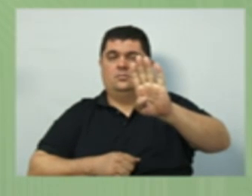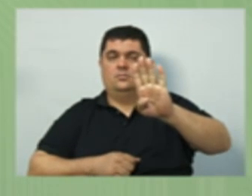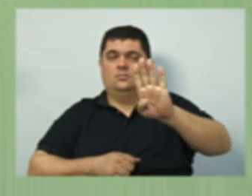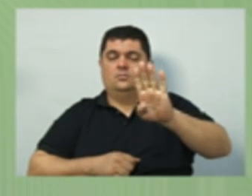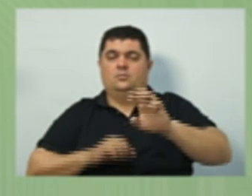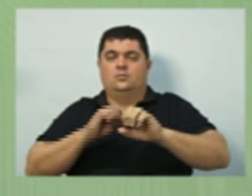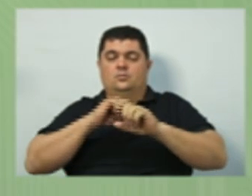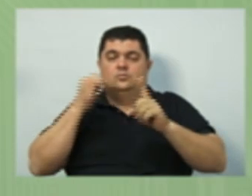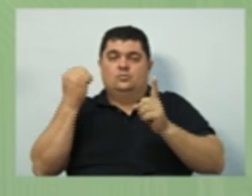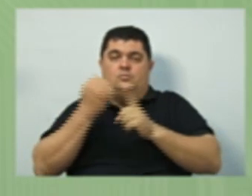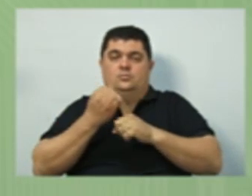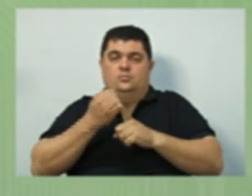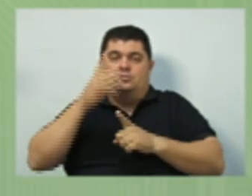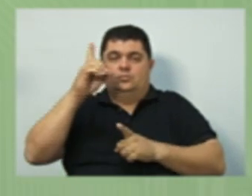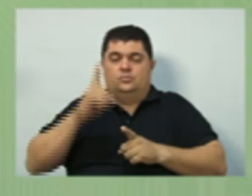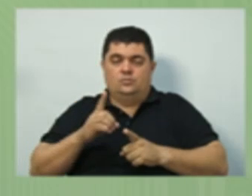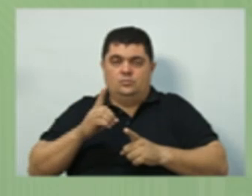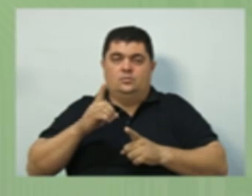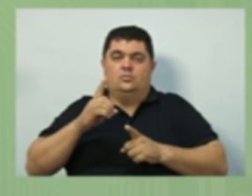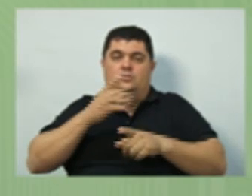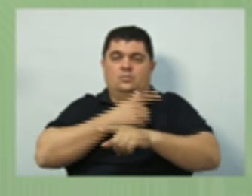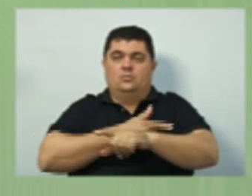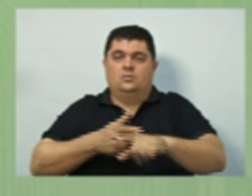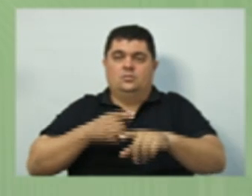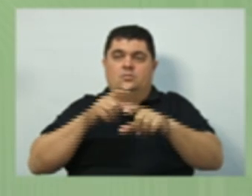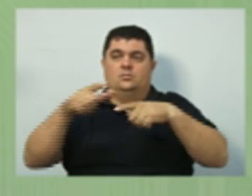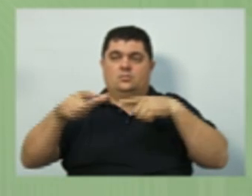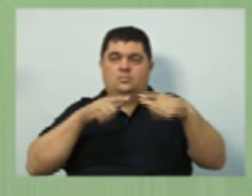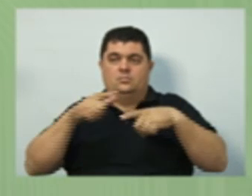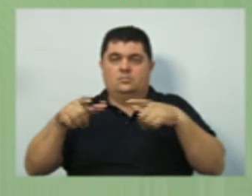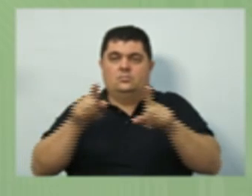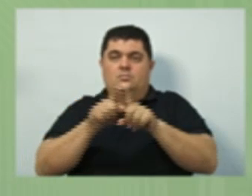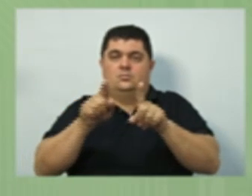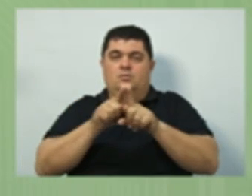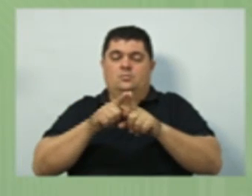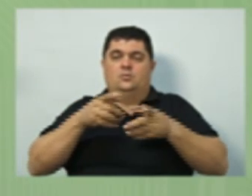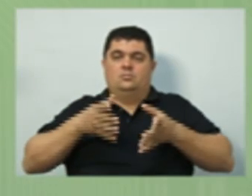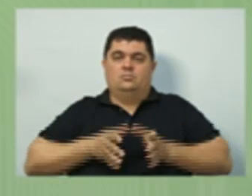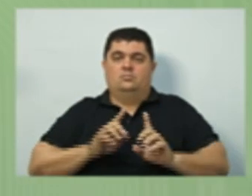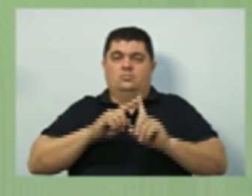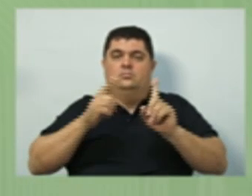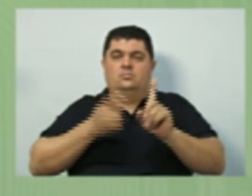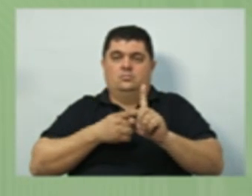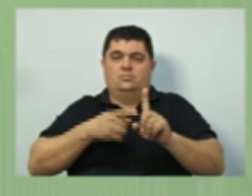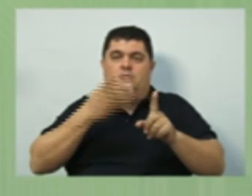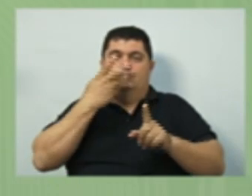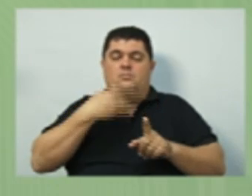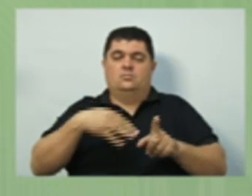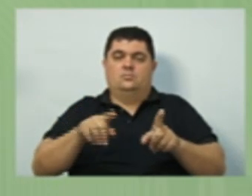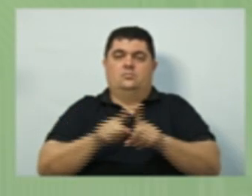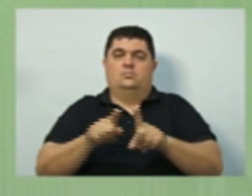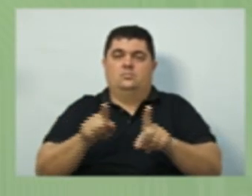Sociais, como direito à educação, ao trabalho e à proteção e à maternidade e à infância.